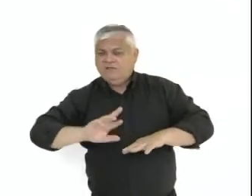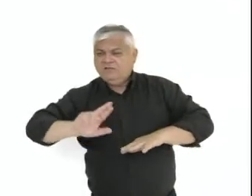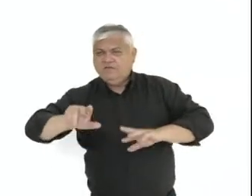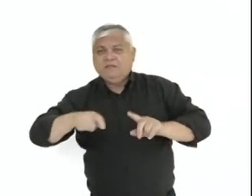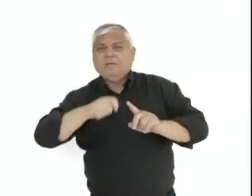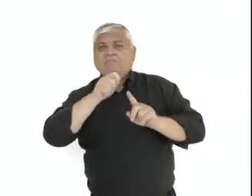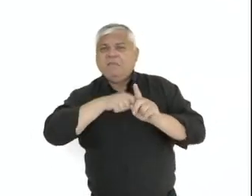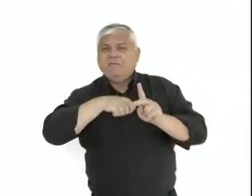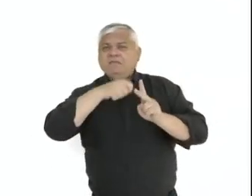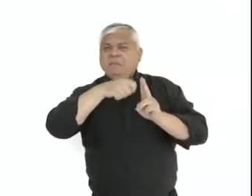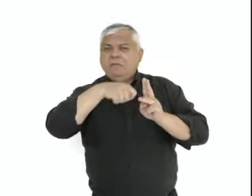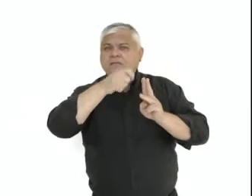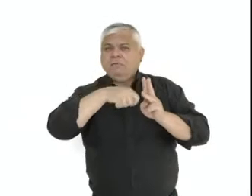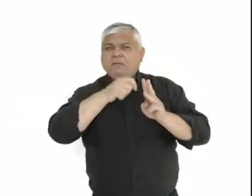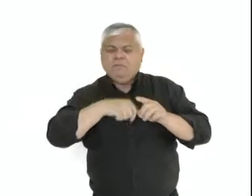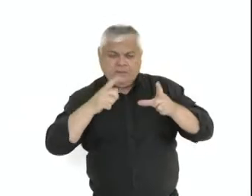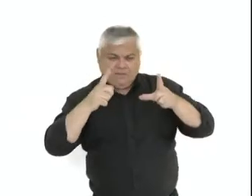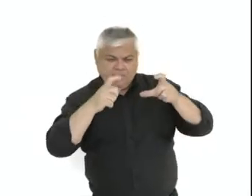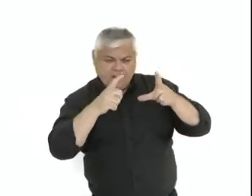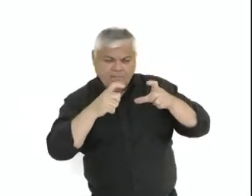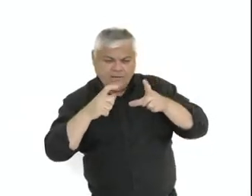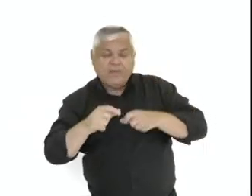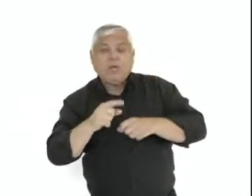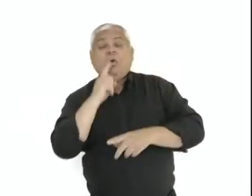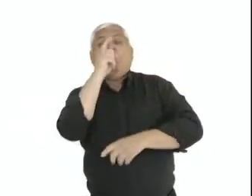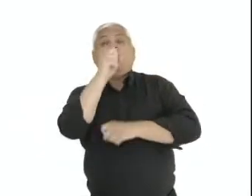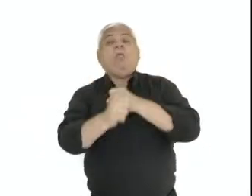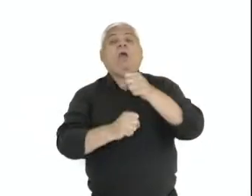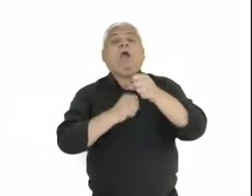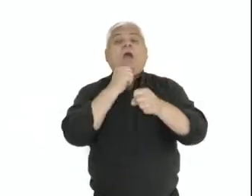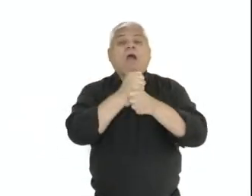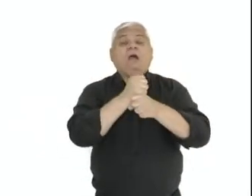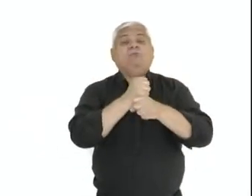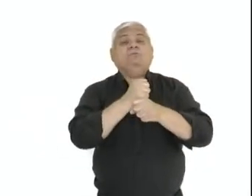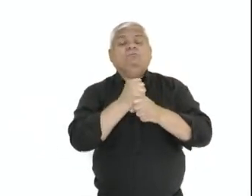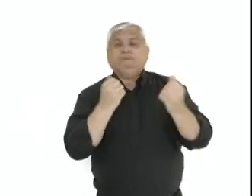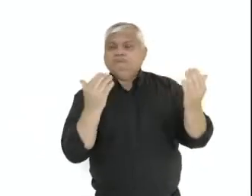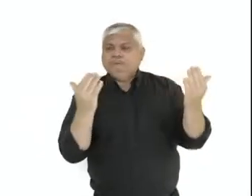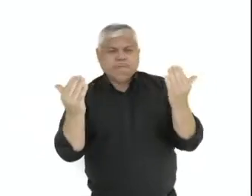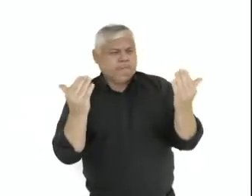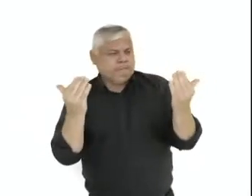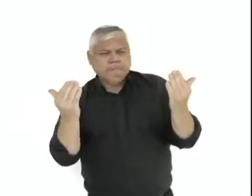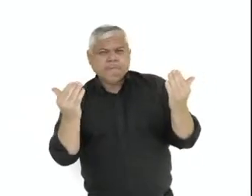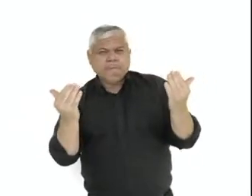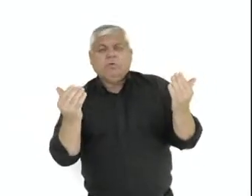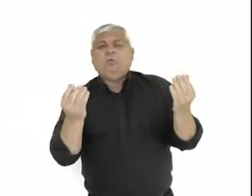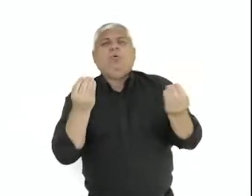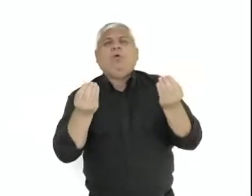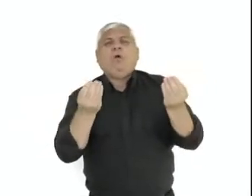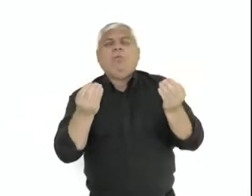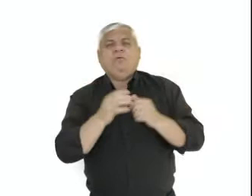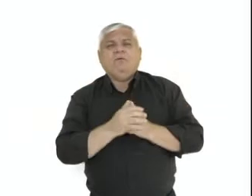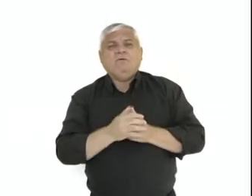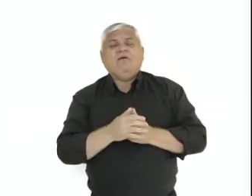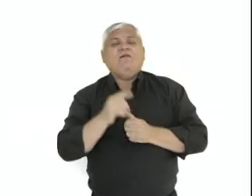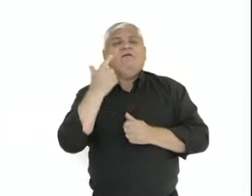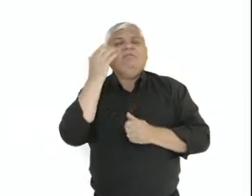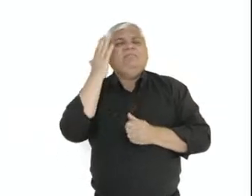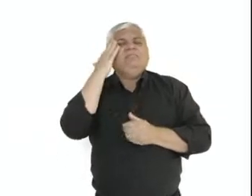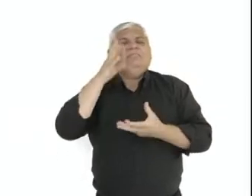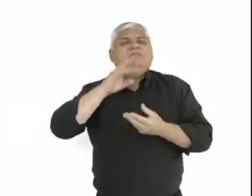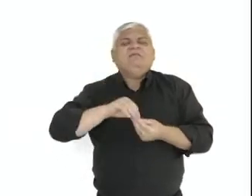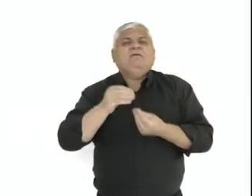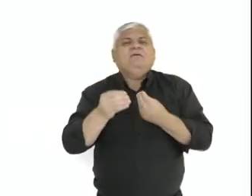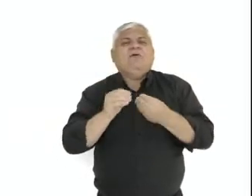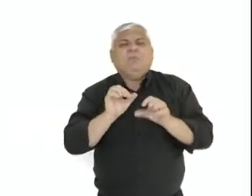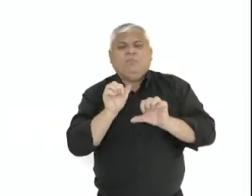mensalmente, anualmente e por décadas, pode ser usada para análise multitemporal. E elas permitem as seguintes